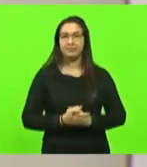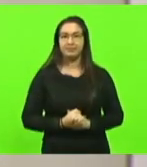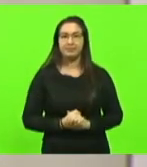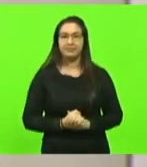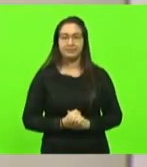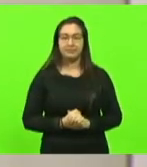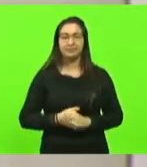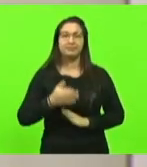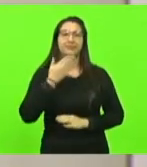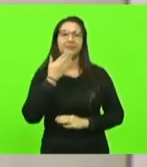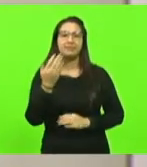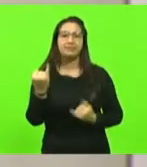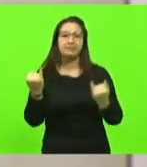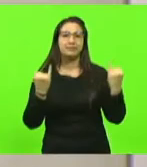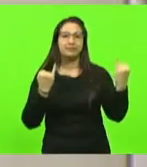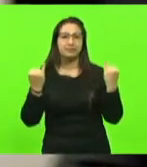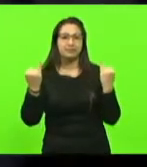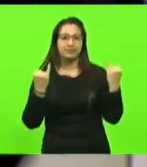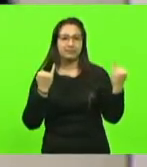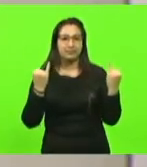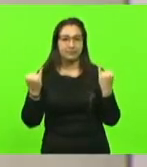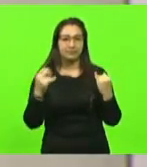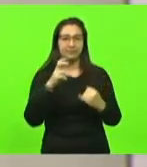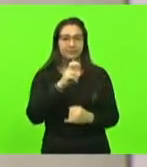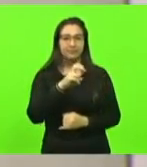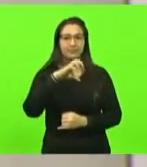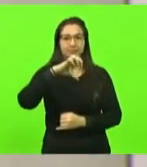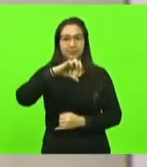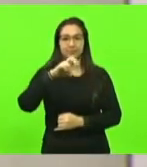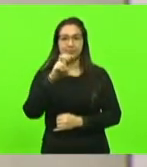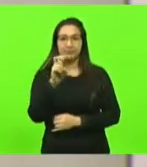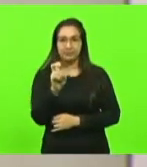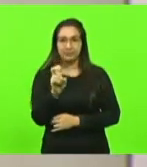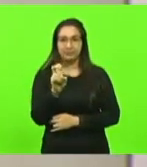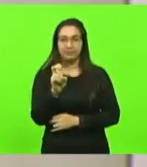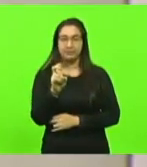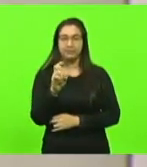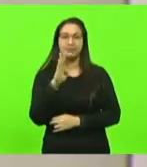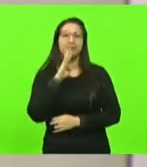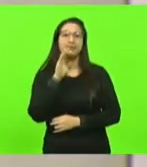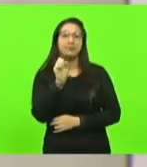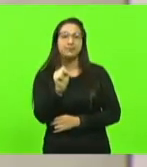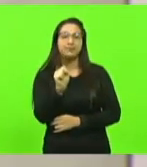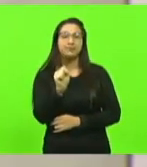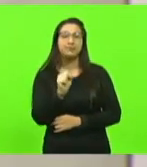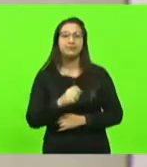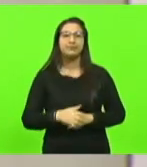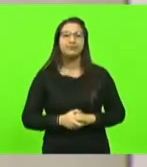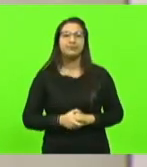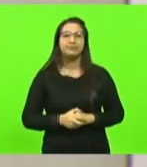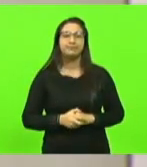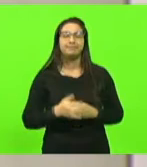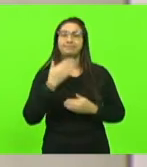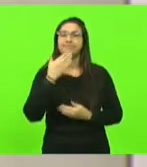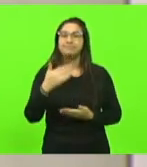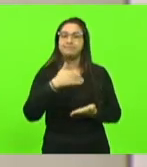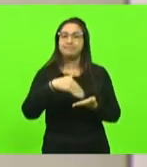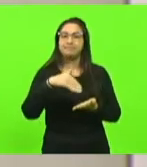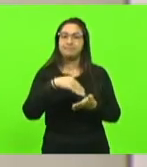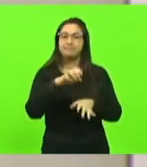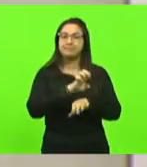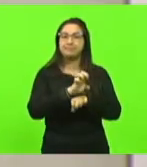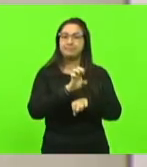Pedidos de informação. Pedido de informação, 595, autor deputado Bruno Souza, solicitando ao secretário de Estado da Fazenda